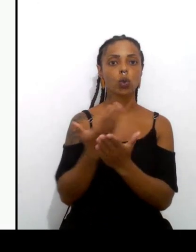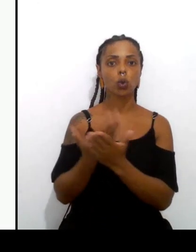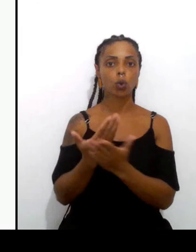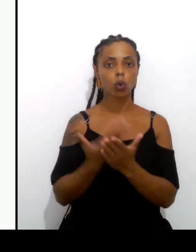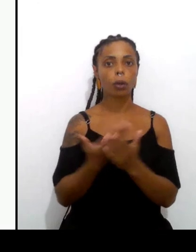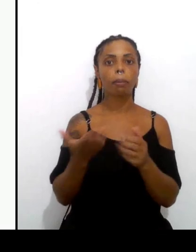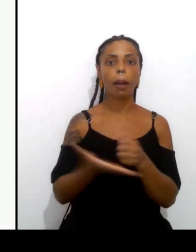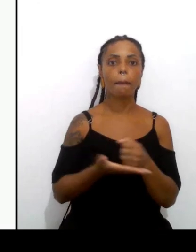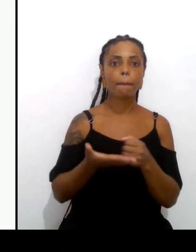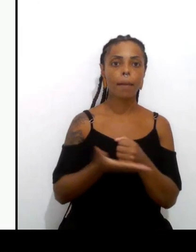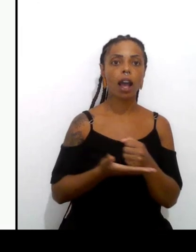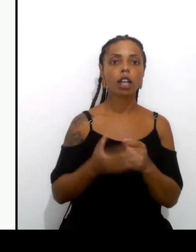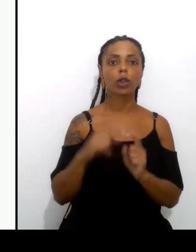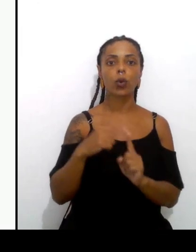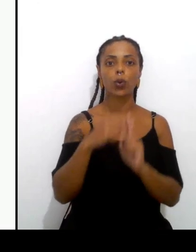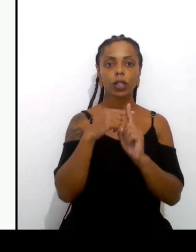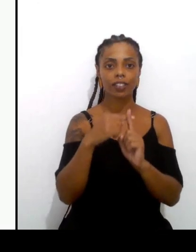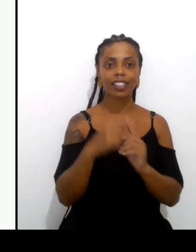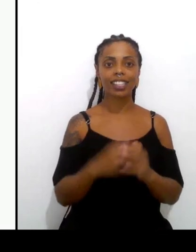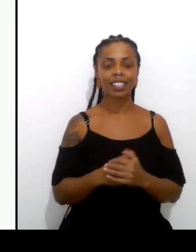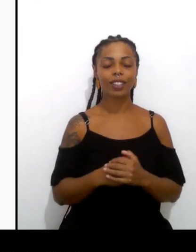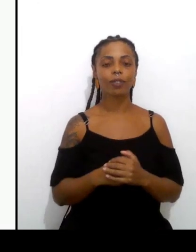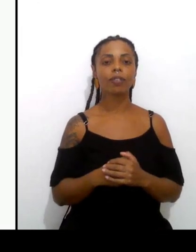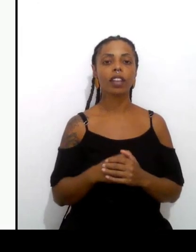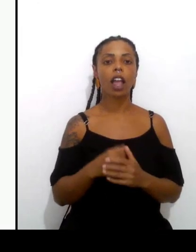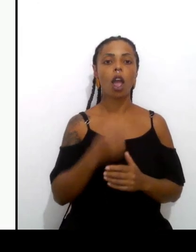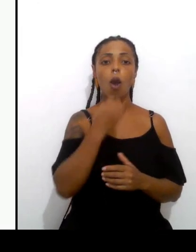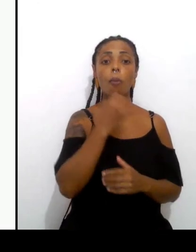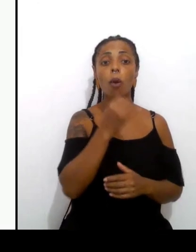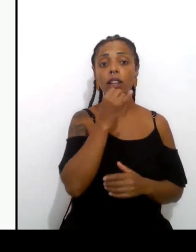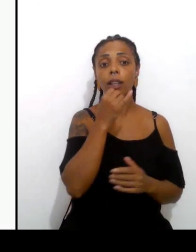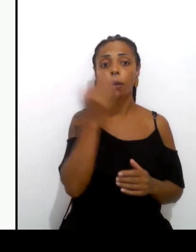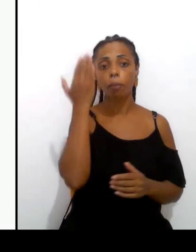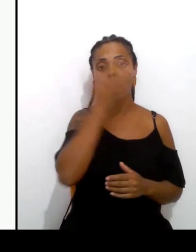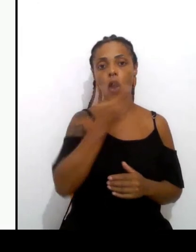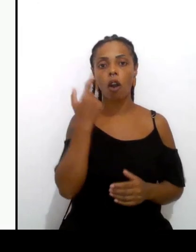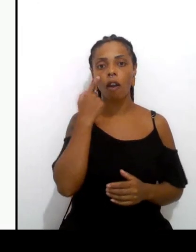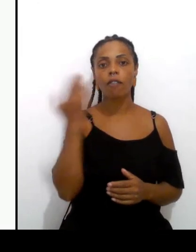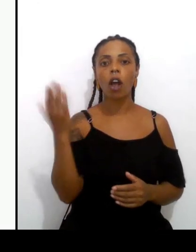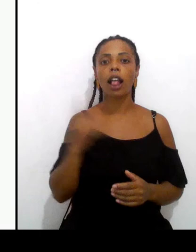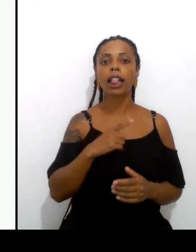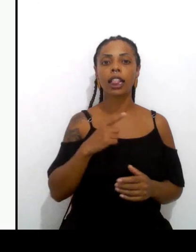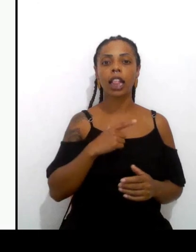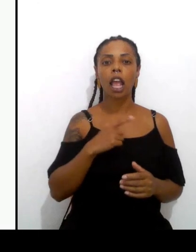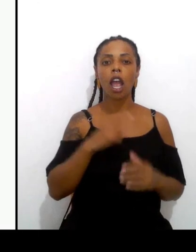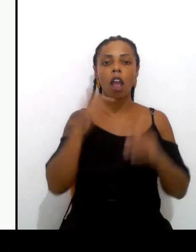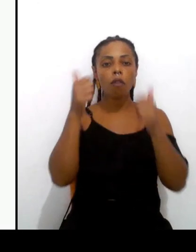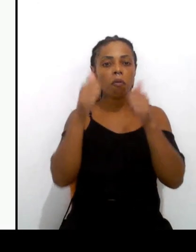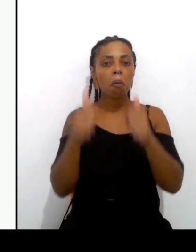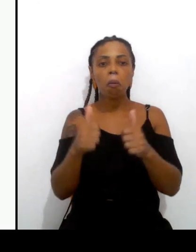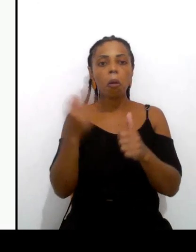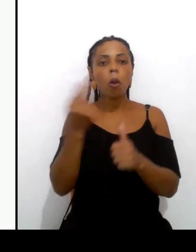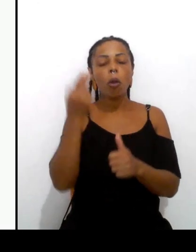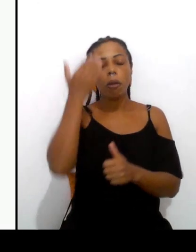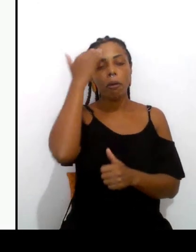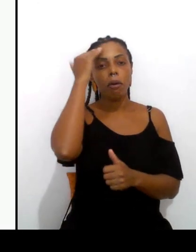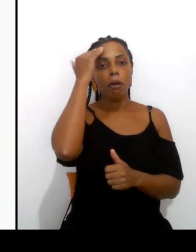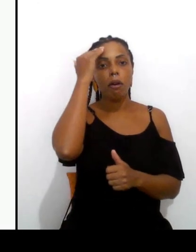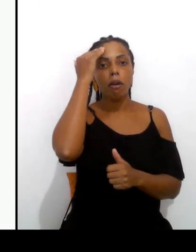crucifixo é um bom exemplo disso ele contém formas que não é possível entender mostrando